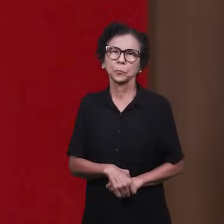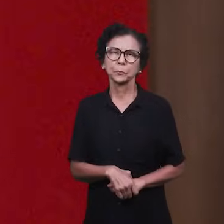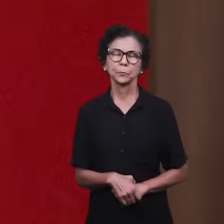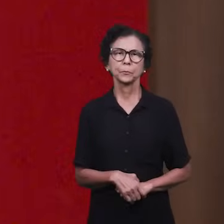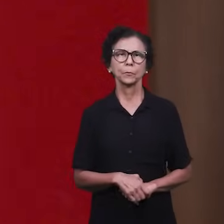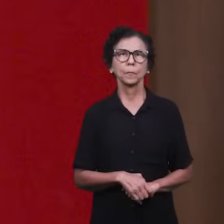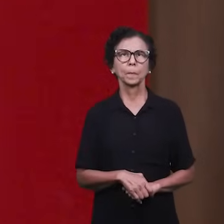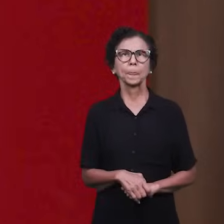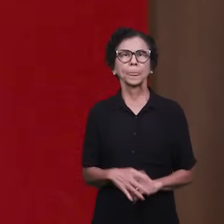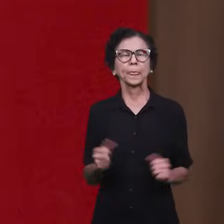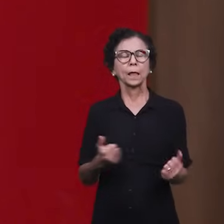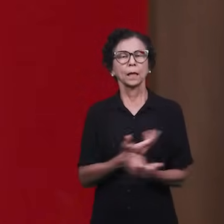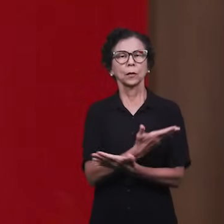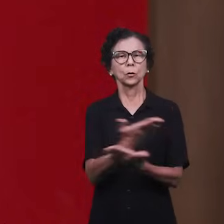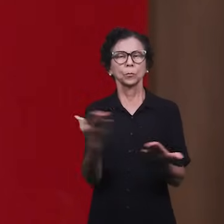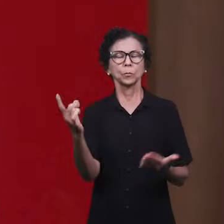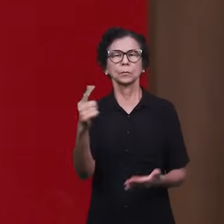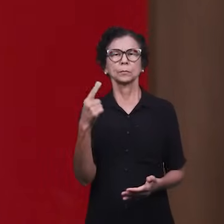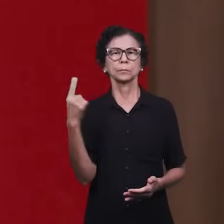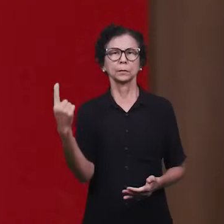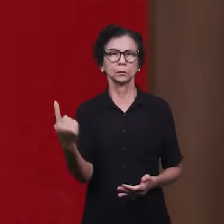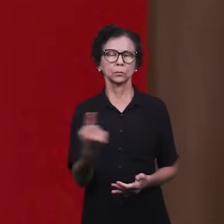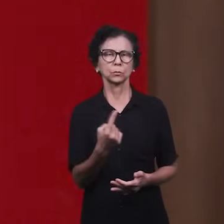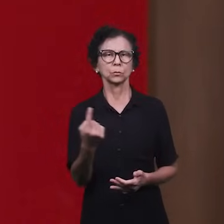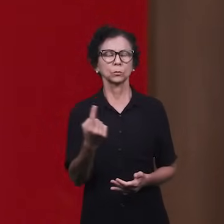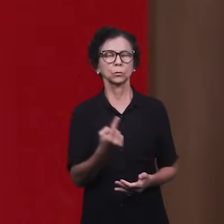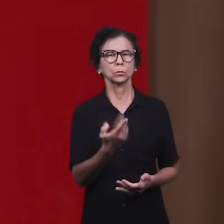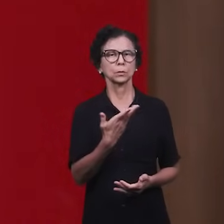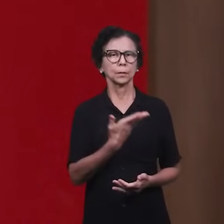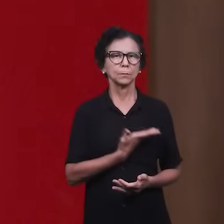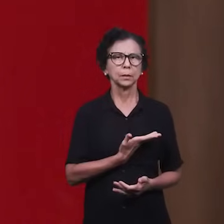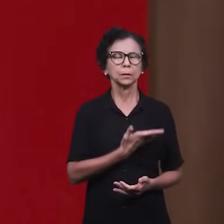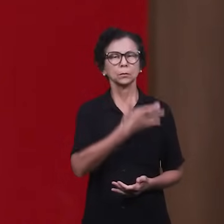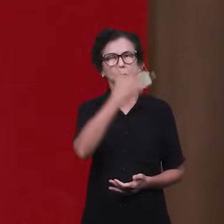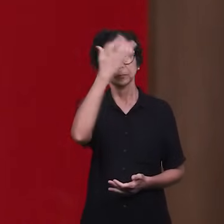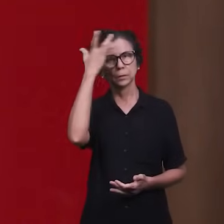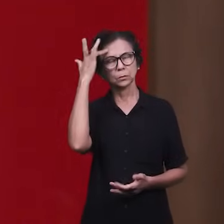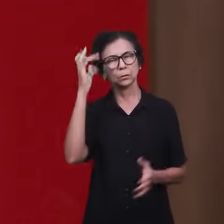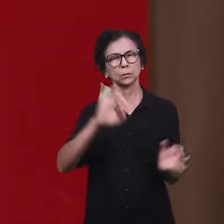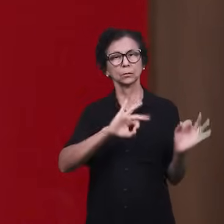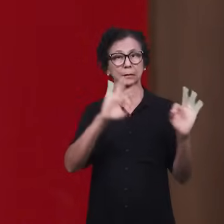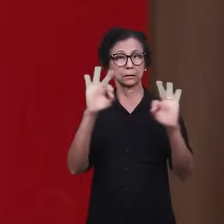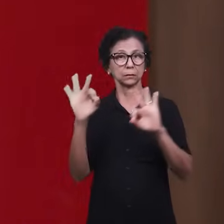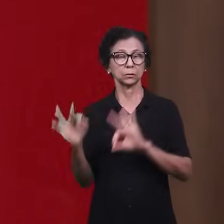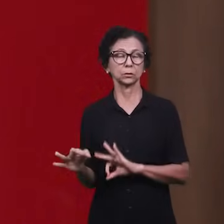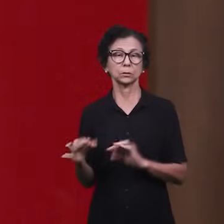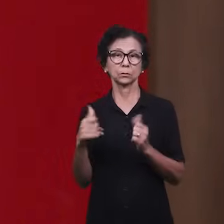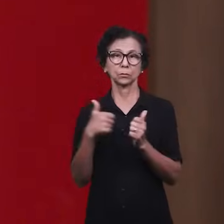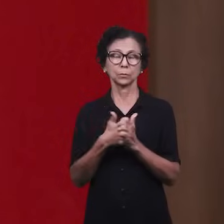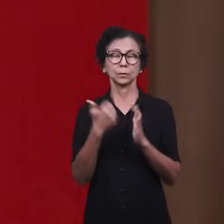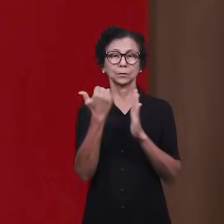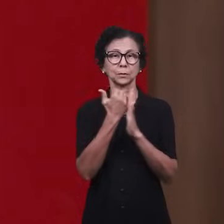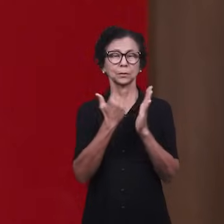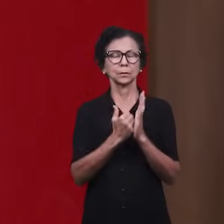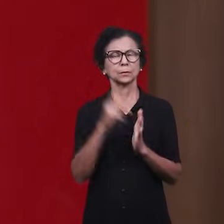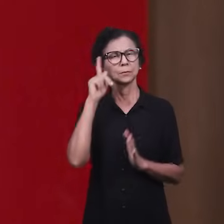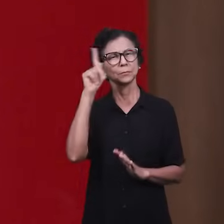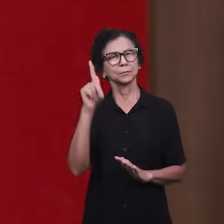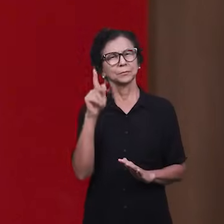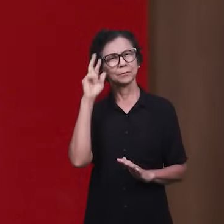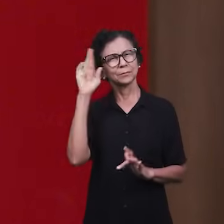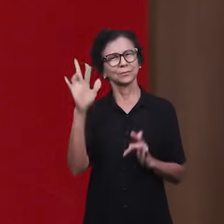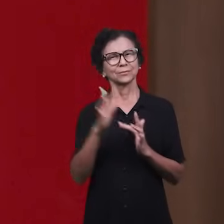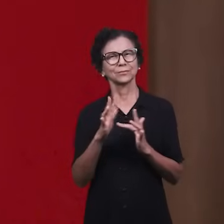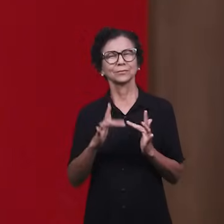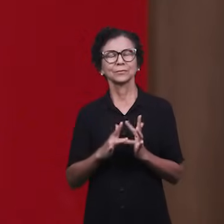Eu quero saudar a todos os nossos amigos, os nossos ouvintes, nossos irmãos que acompanham esse programa com a